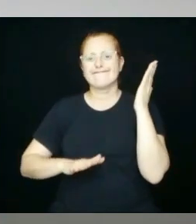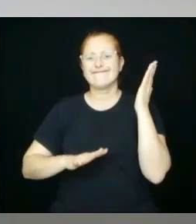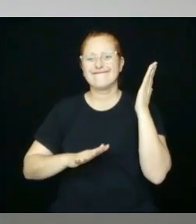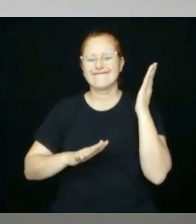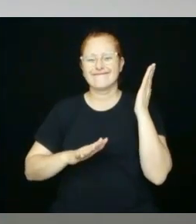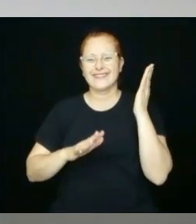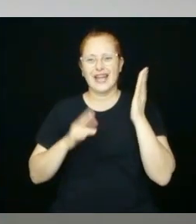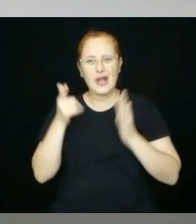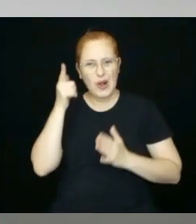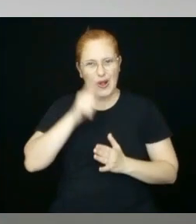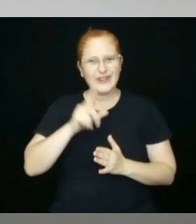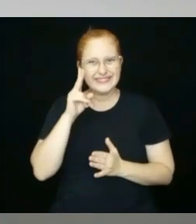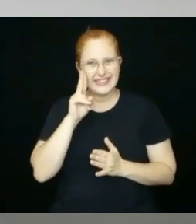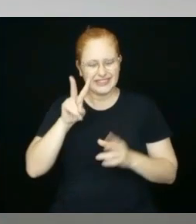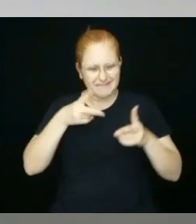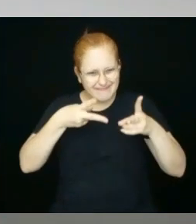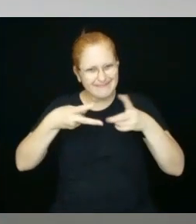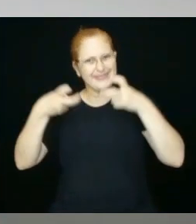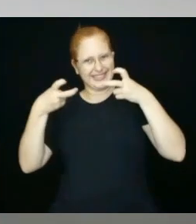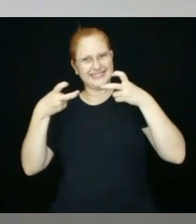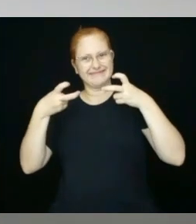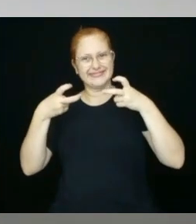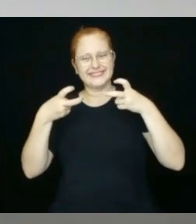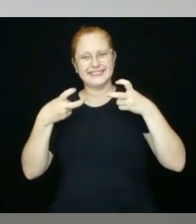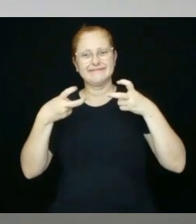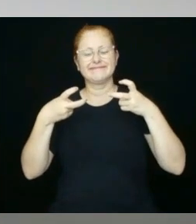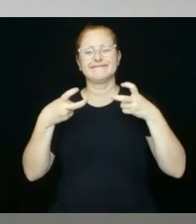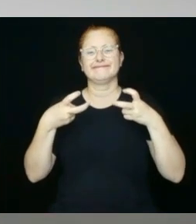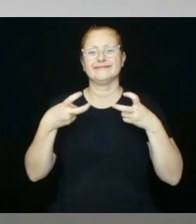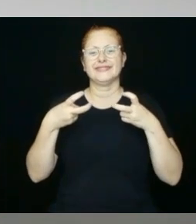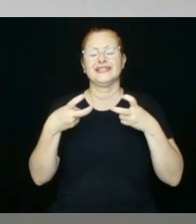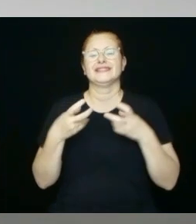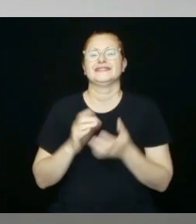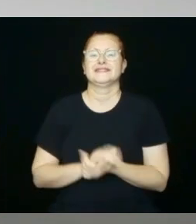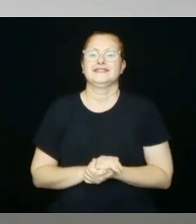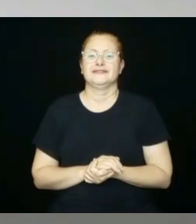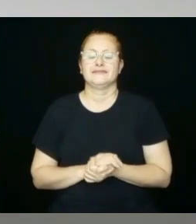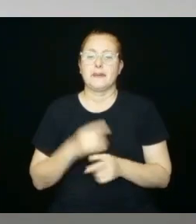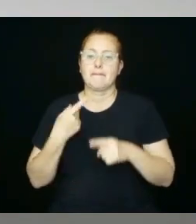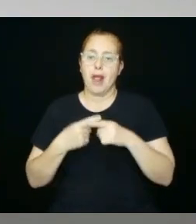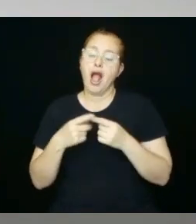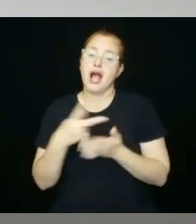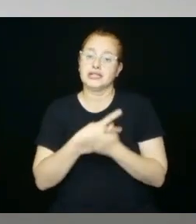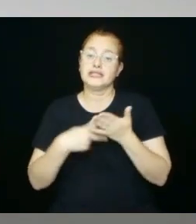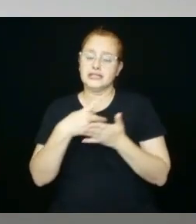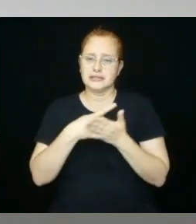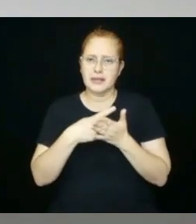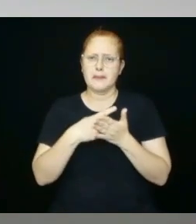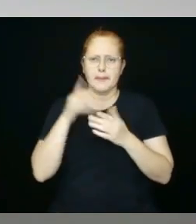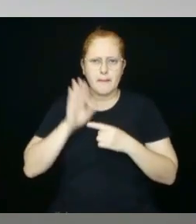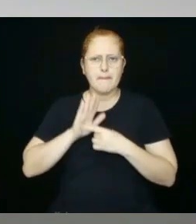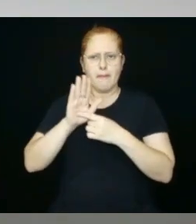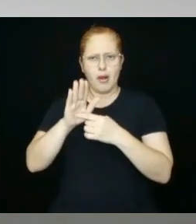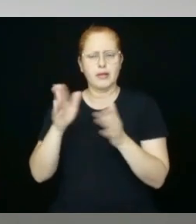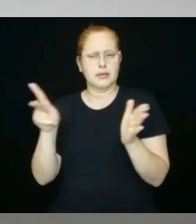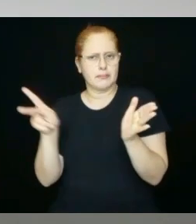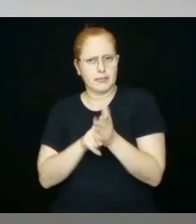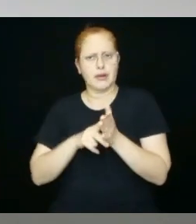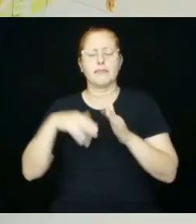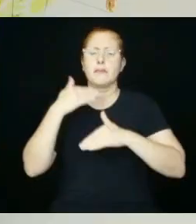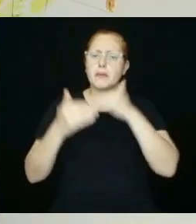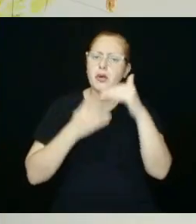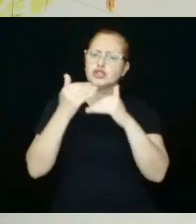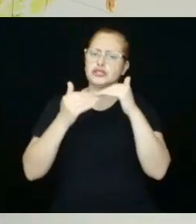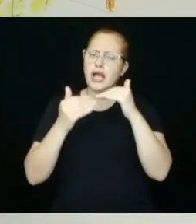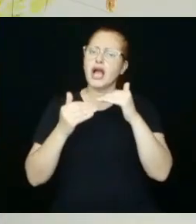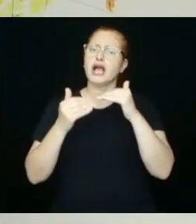umas pistas pra gente. Isso, exatamente. Fica uma pista de como... Porque o desenho, ele entrega o próprio processo de construção,